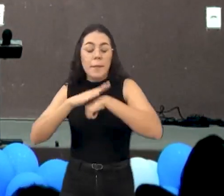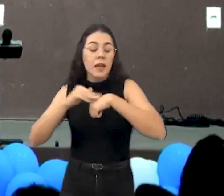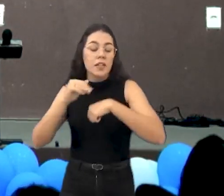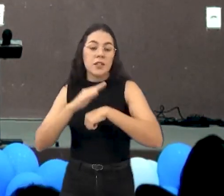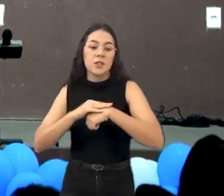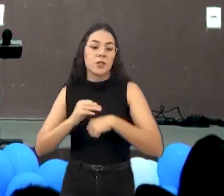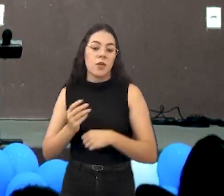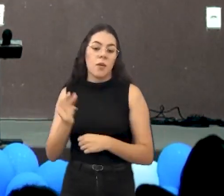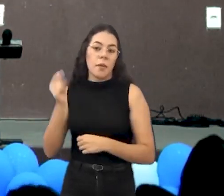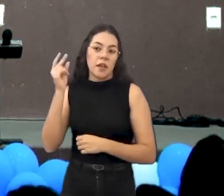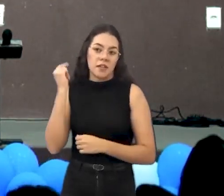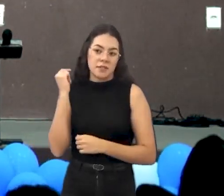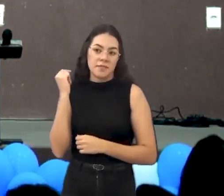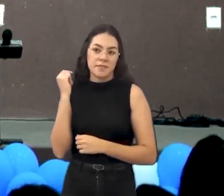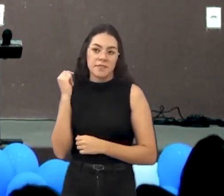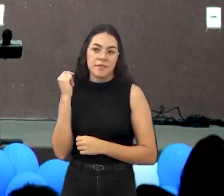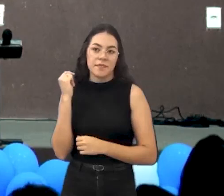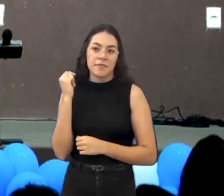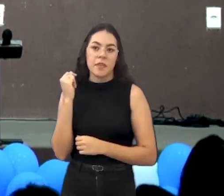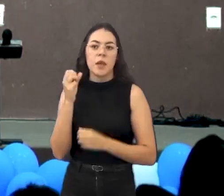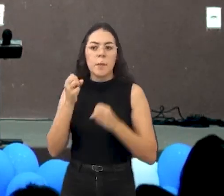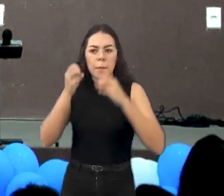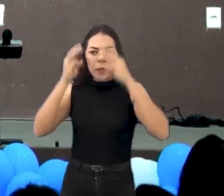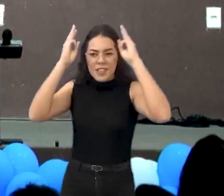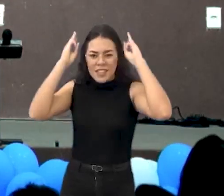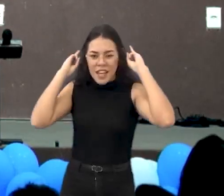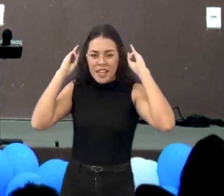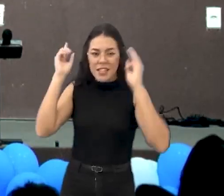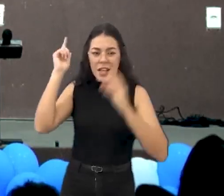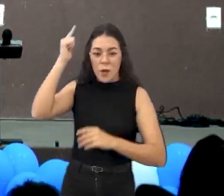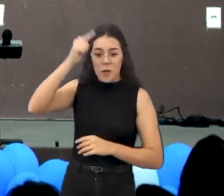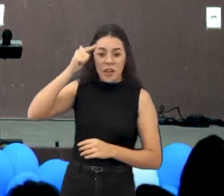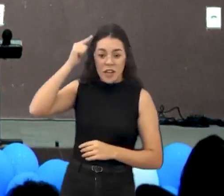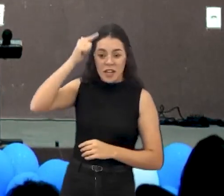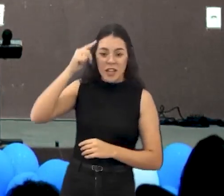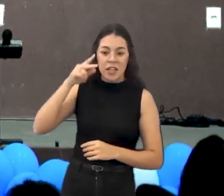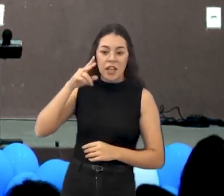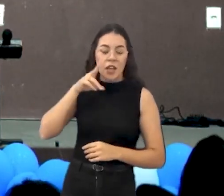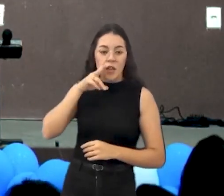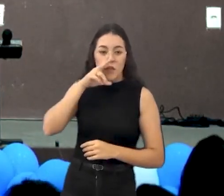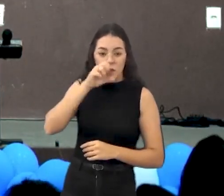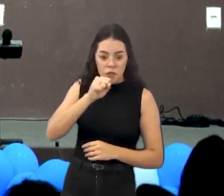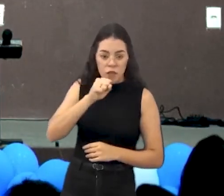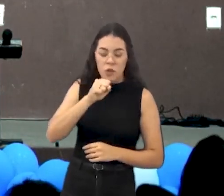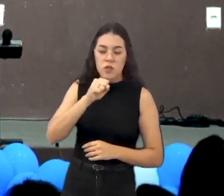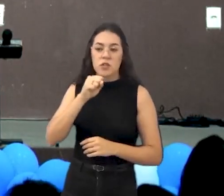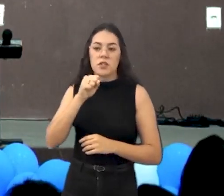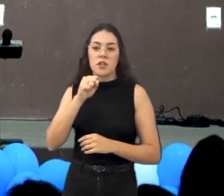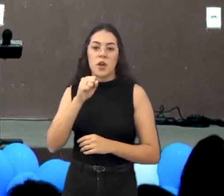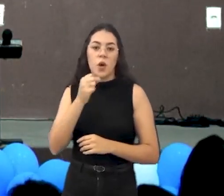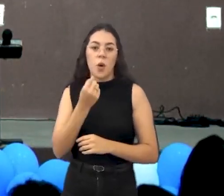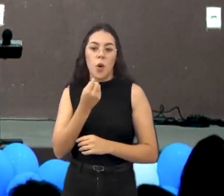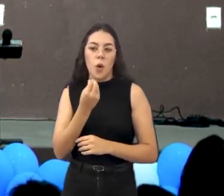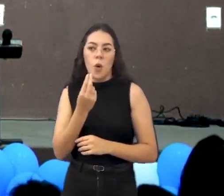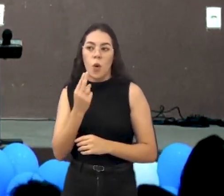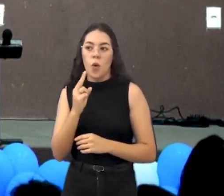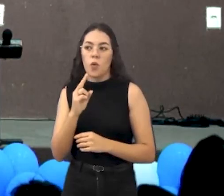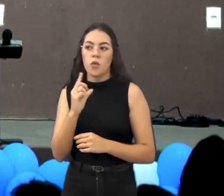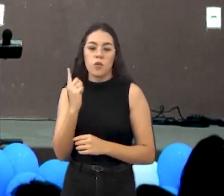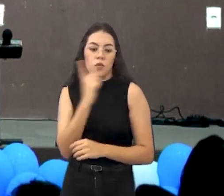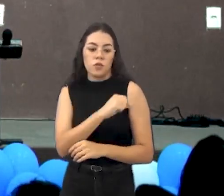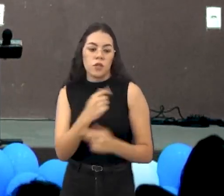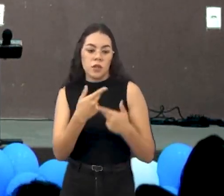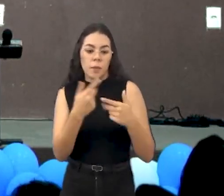época. E Moisés não era um líder sem força ou um líder covarde, mas Moisés foi um líder que aprendeu em meio a